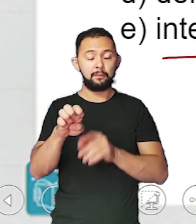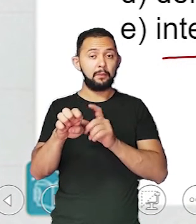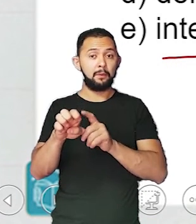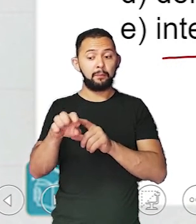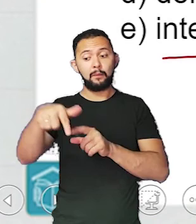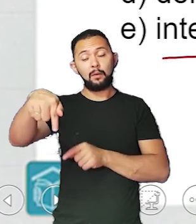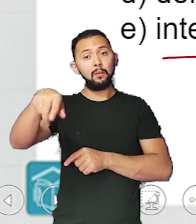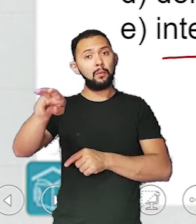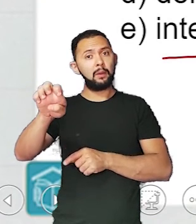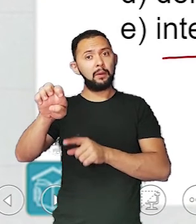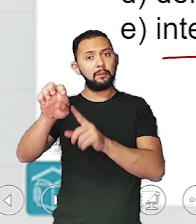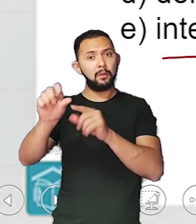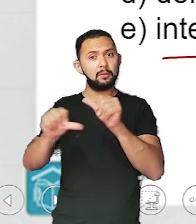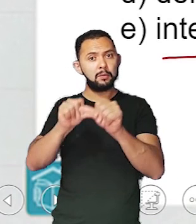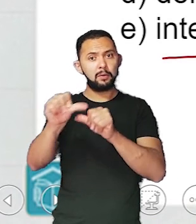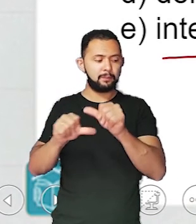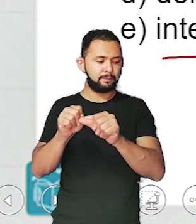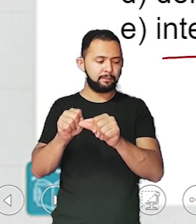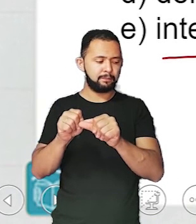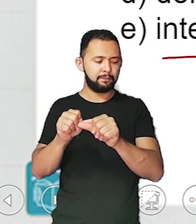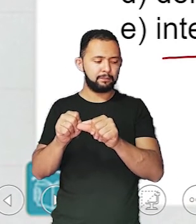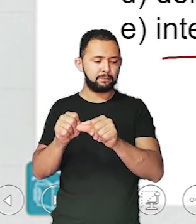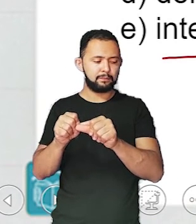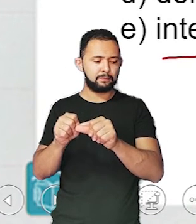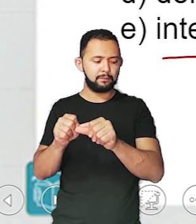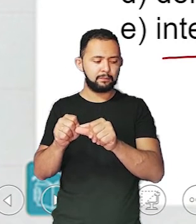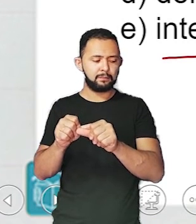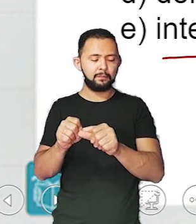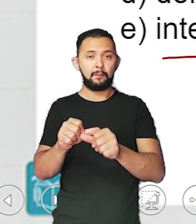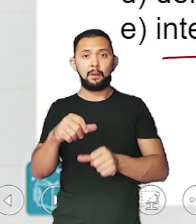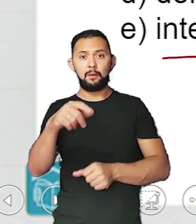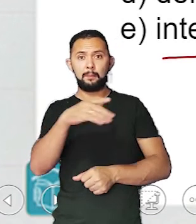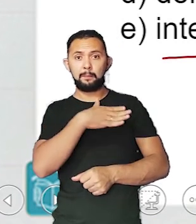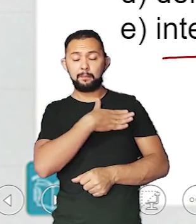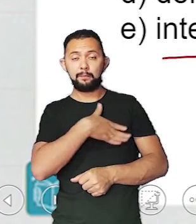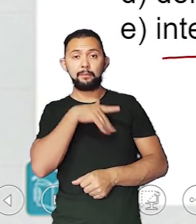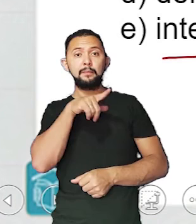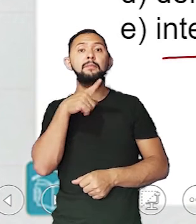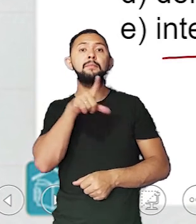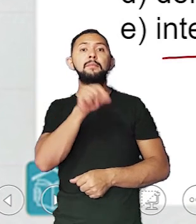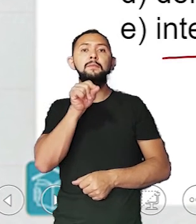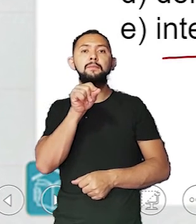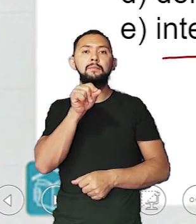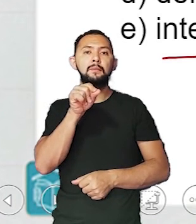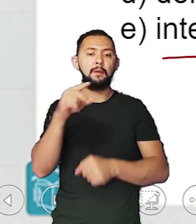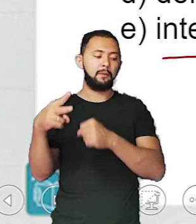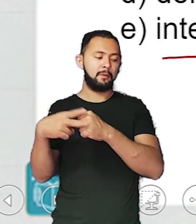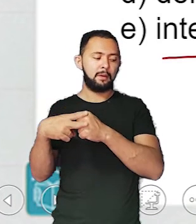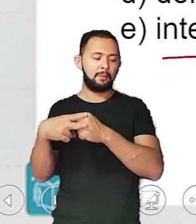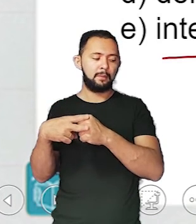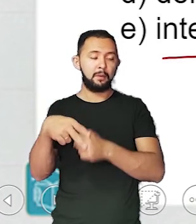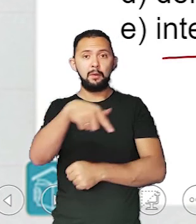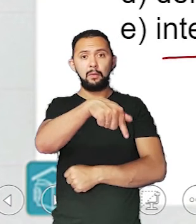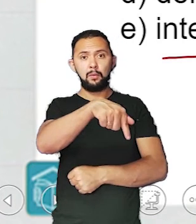Prefiro, verbo. Ter um sapo que fala, né? Quem é que fala? O sapo. Então, esse que aqui, ele retoma o sapo,